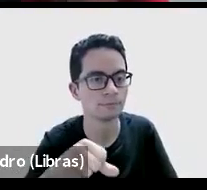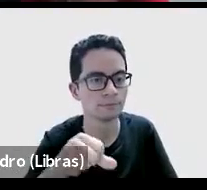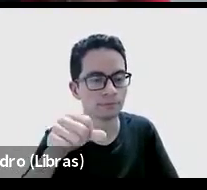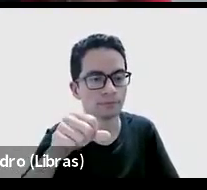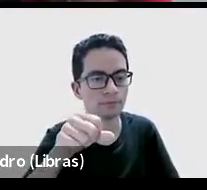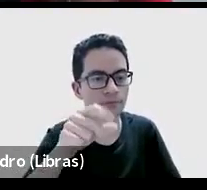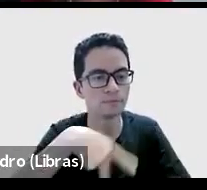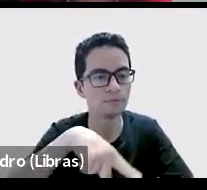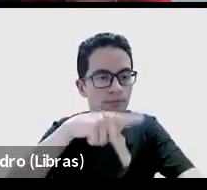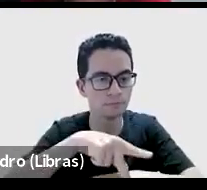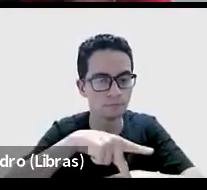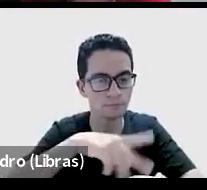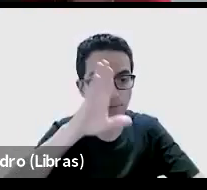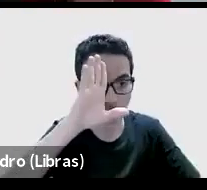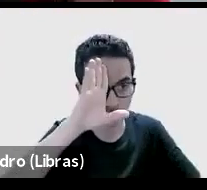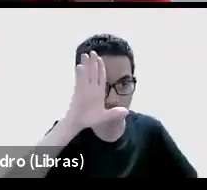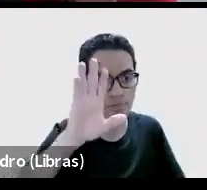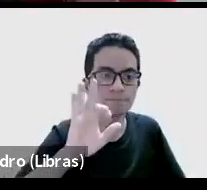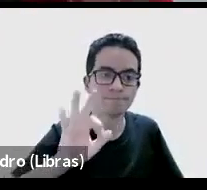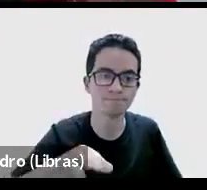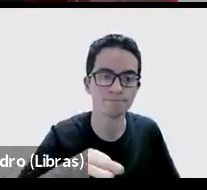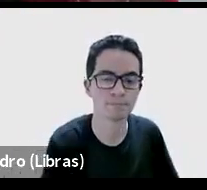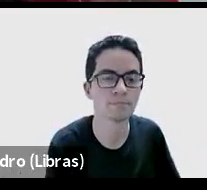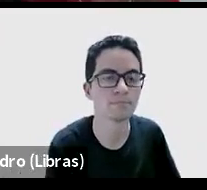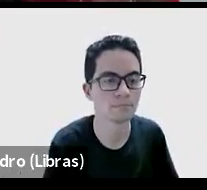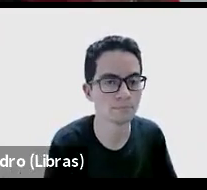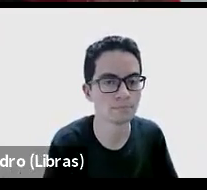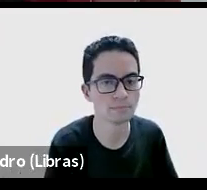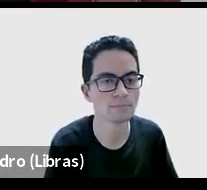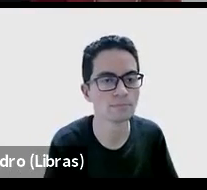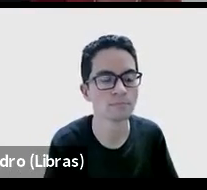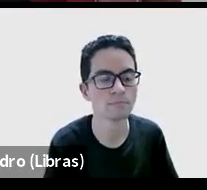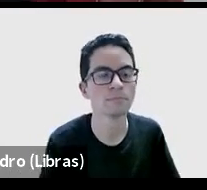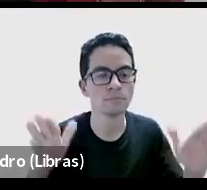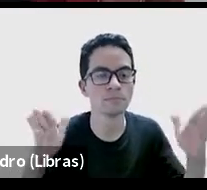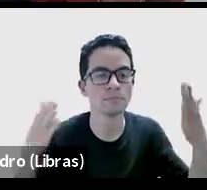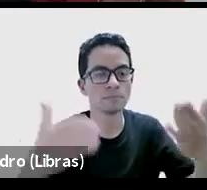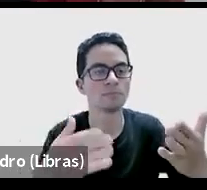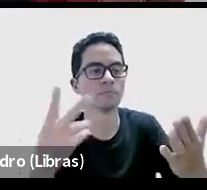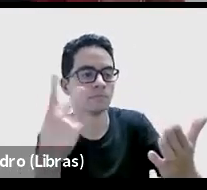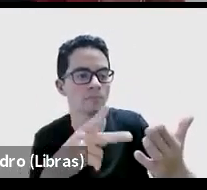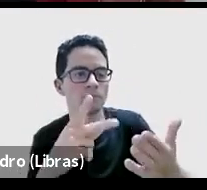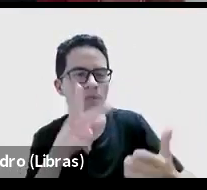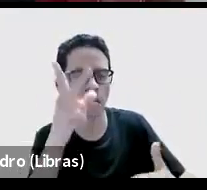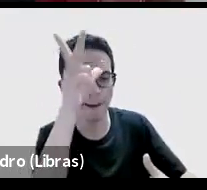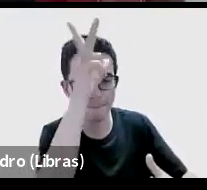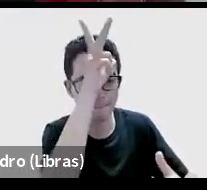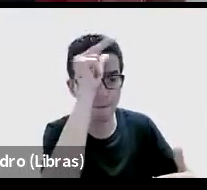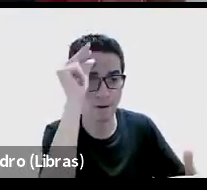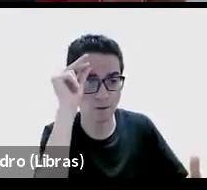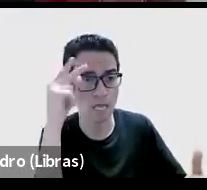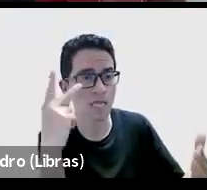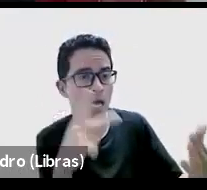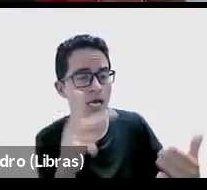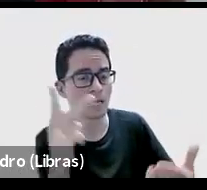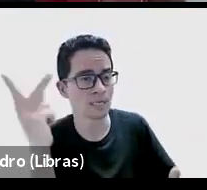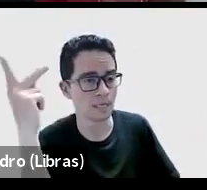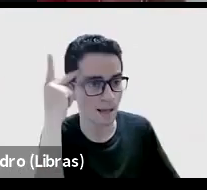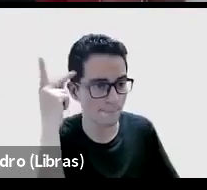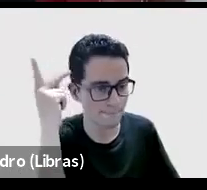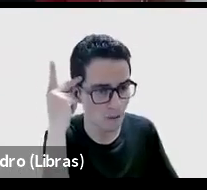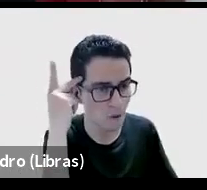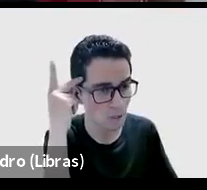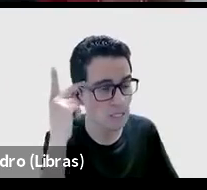país. Então eu faço um texto focando nisso, né? E a prefeitura de São Paulo, com todas as questões